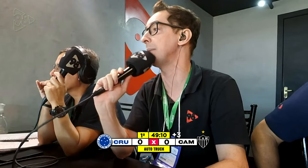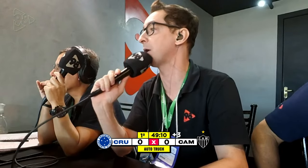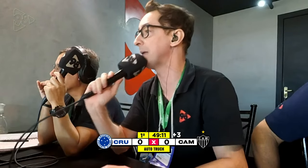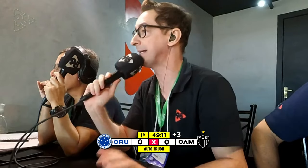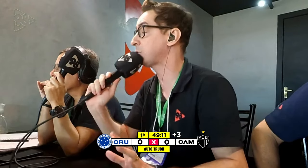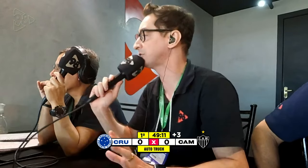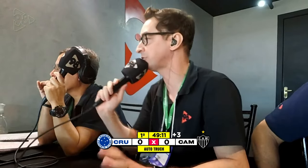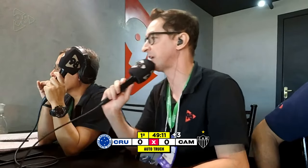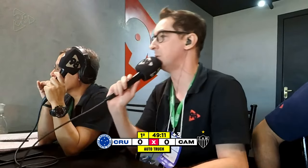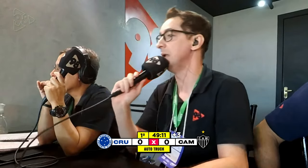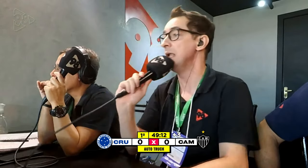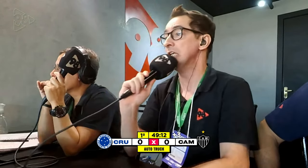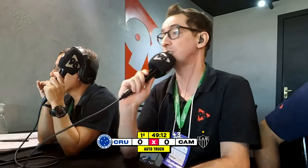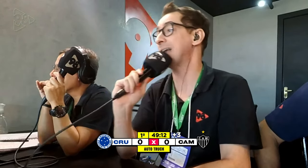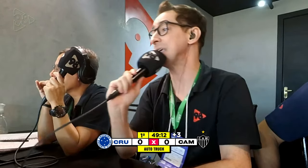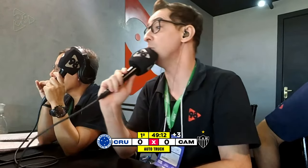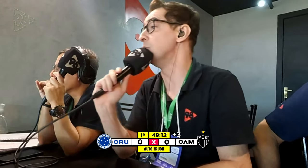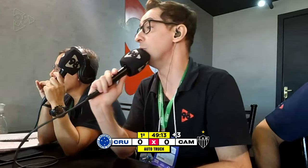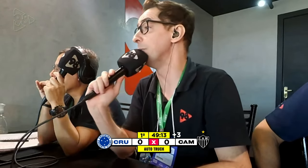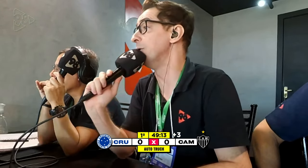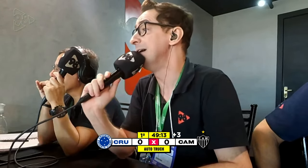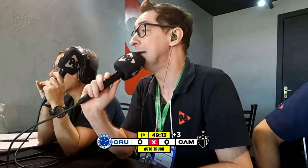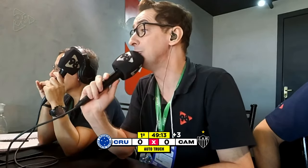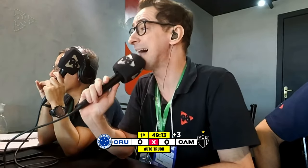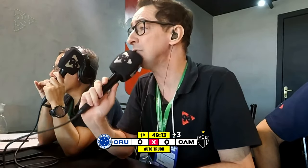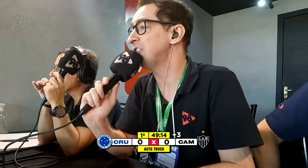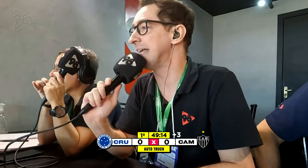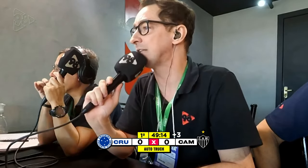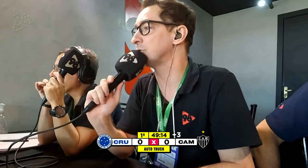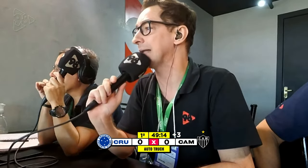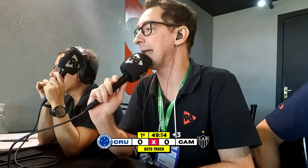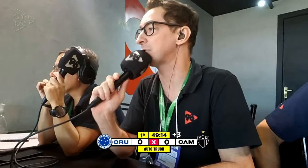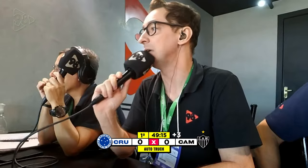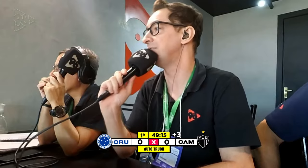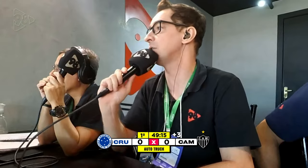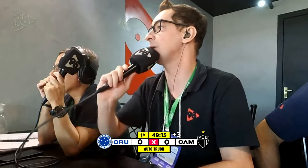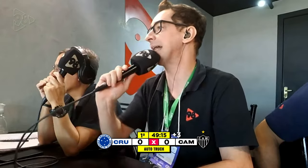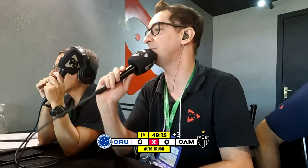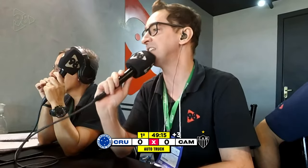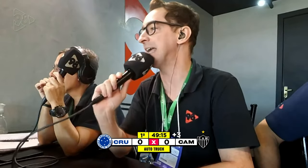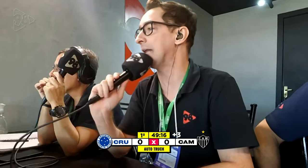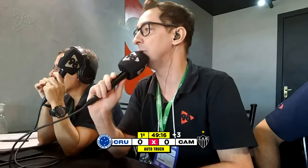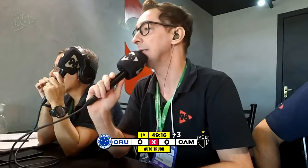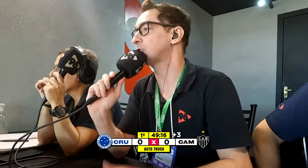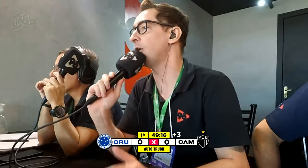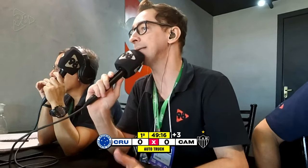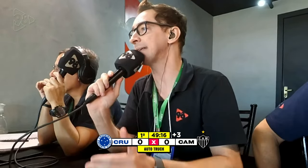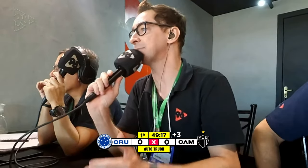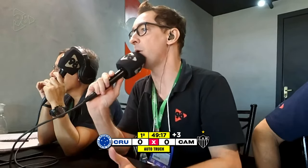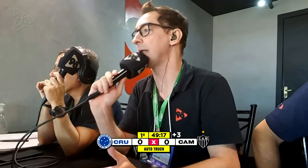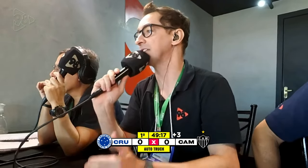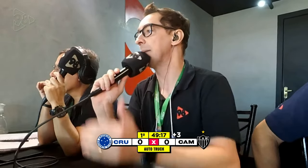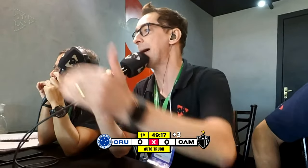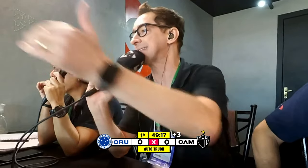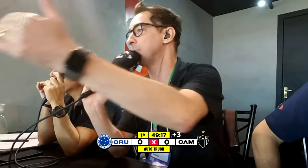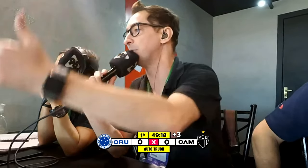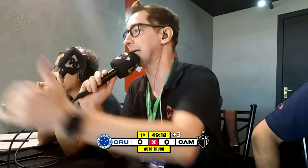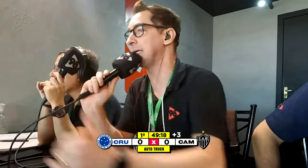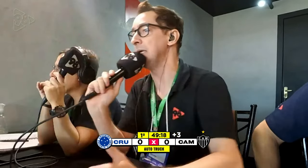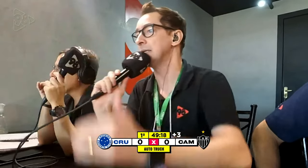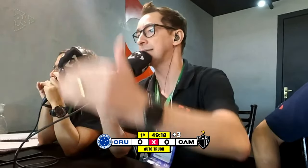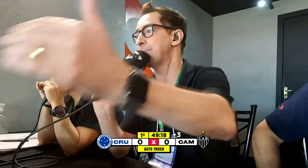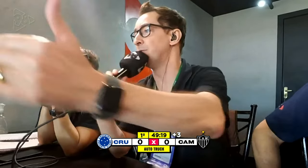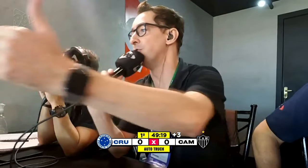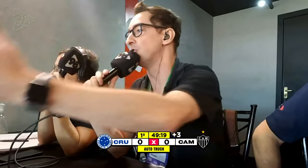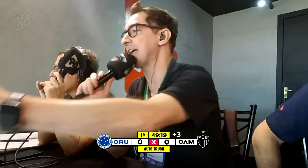sossego mas problema da construção só que o o o lado direito do Atlético virou o lado viciado todas as bolas passam por